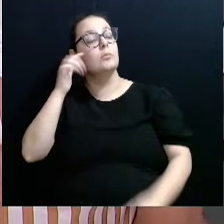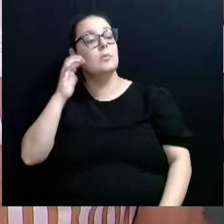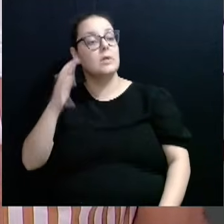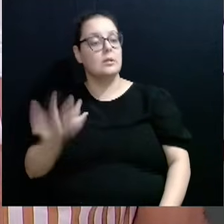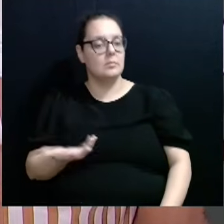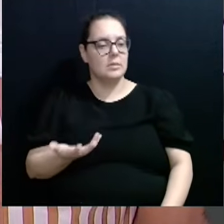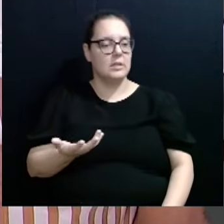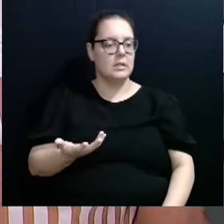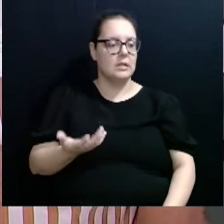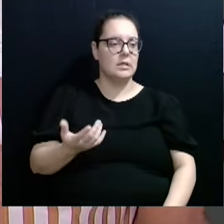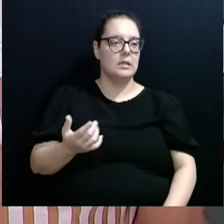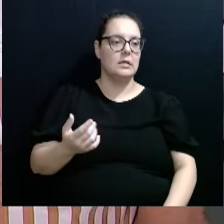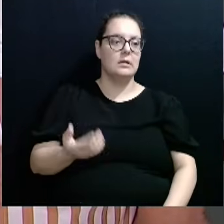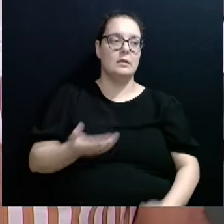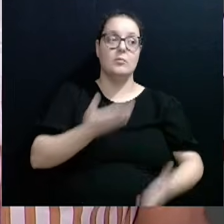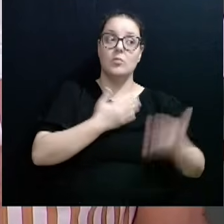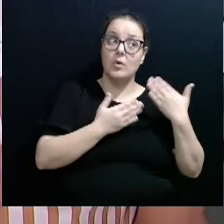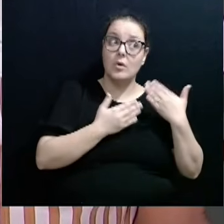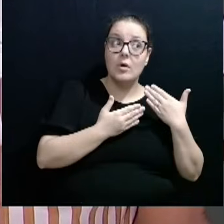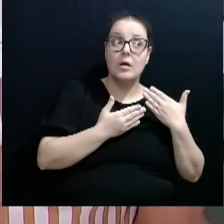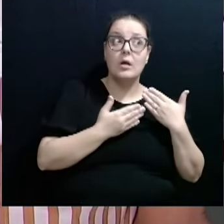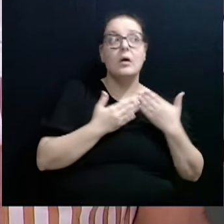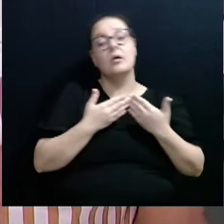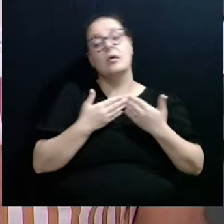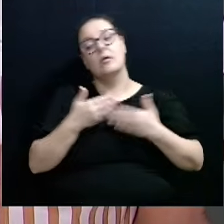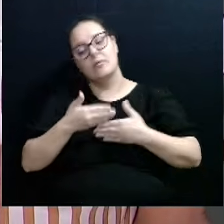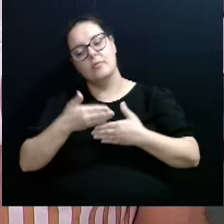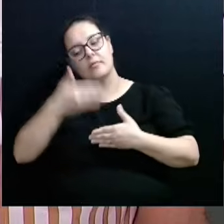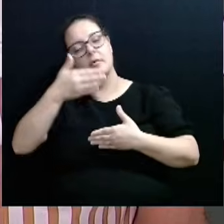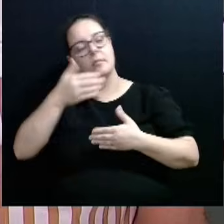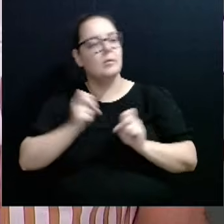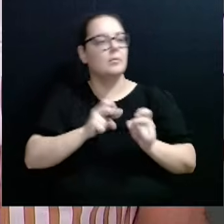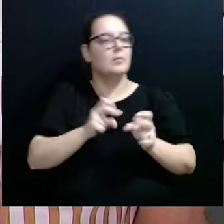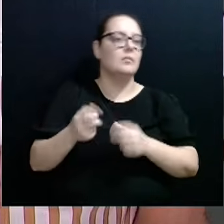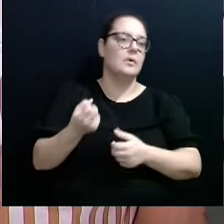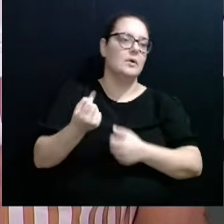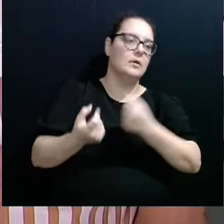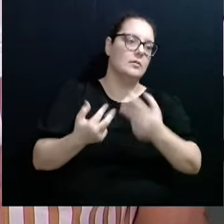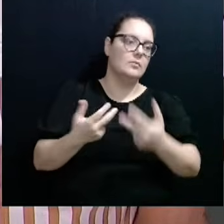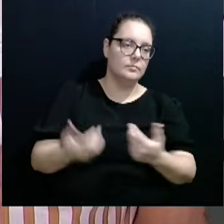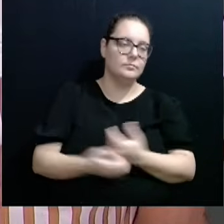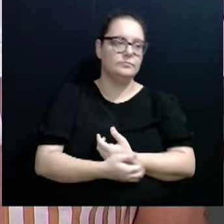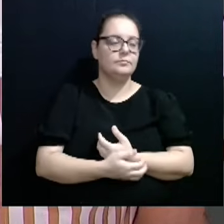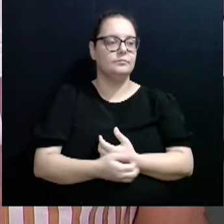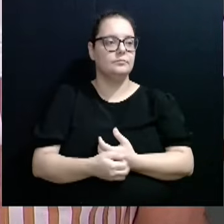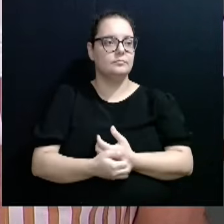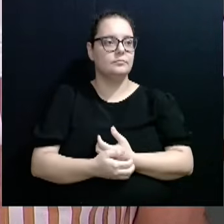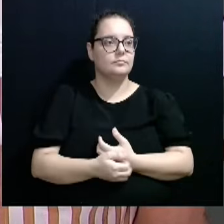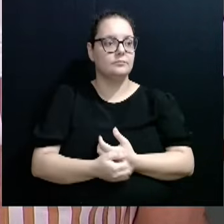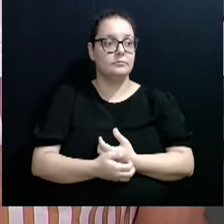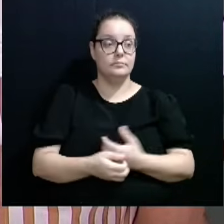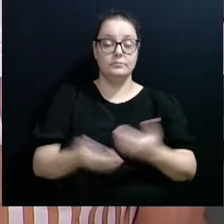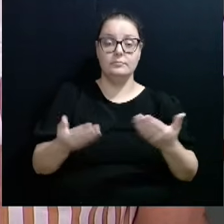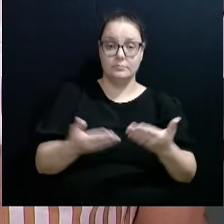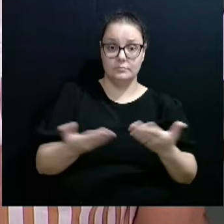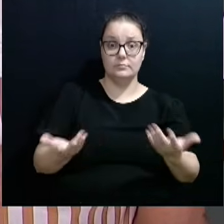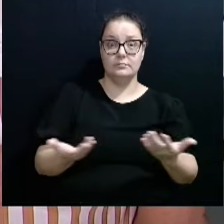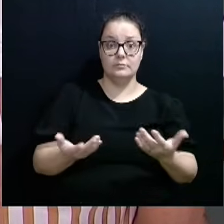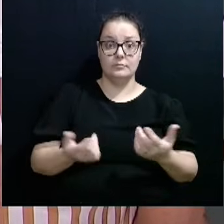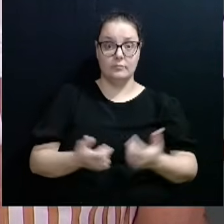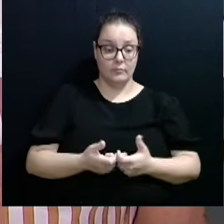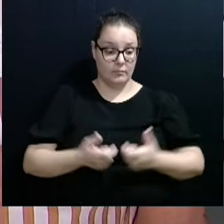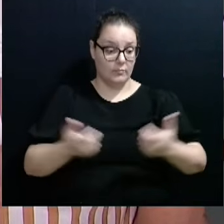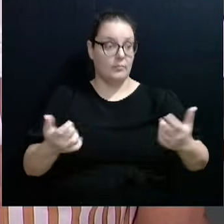daquela questão, vou abrir essa portinha aqui para vender algumas coisas, sim. E hoje esse negócio grandioso que você está inclusive